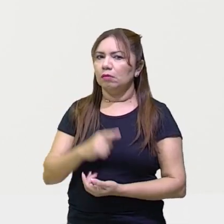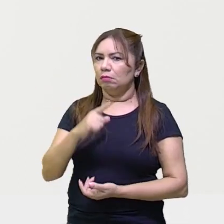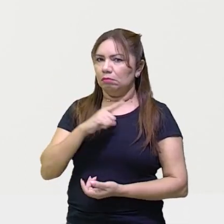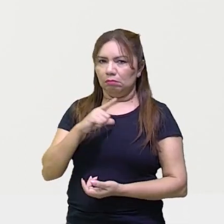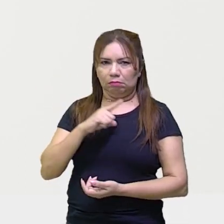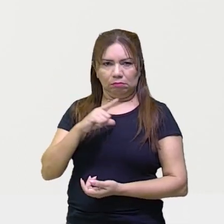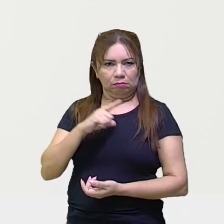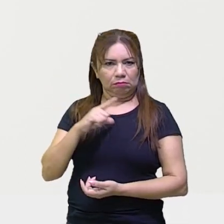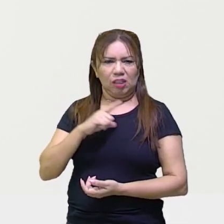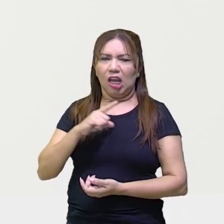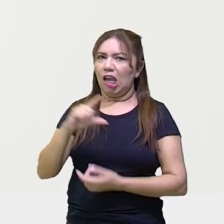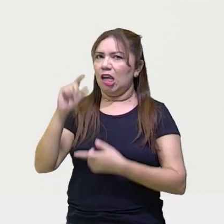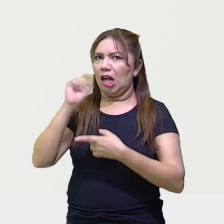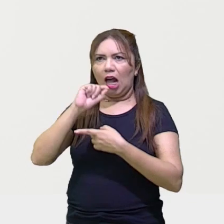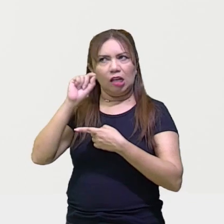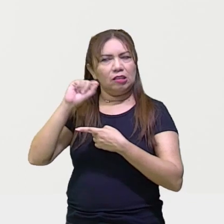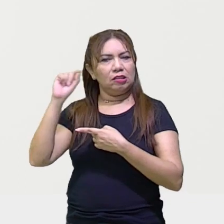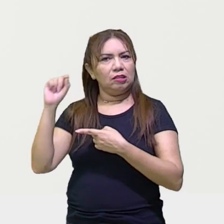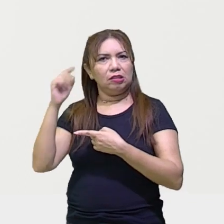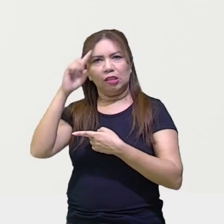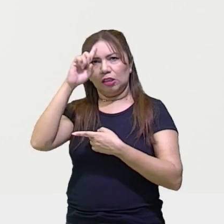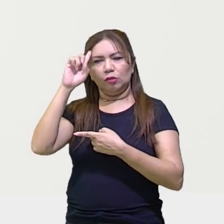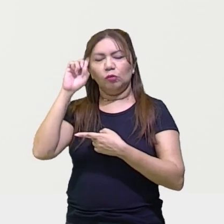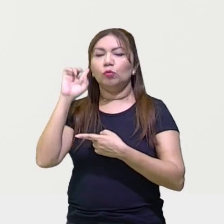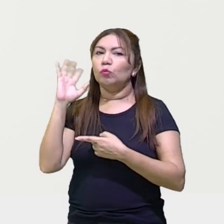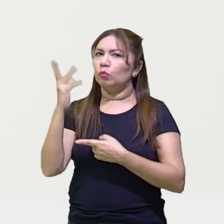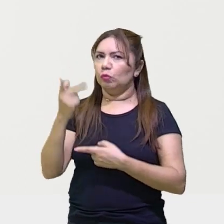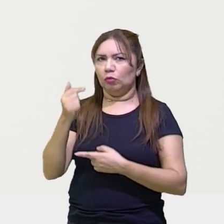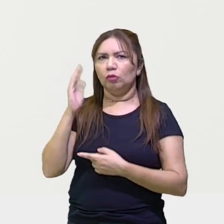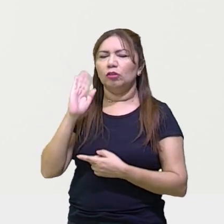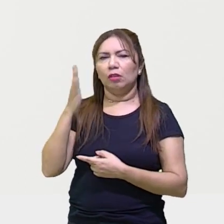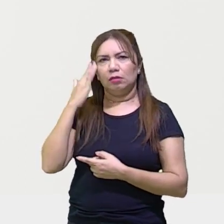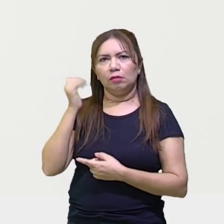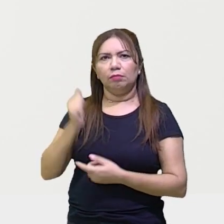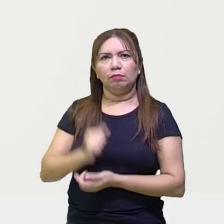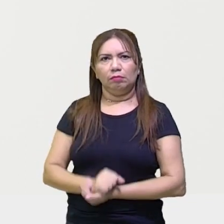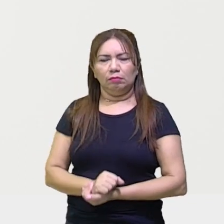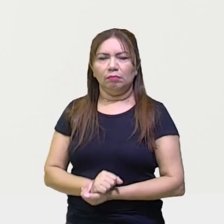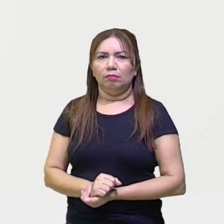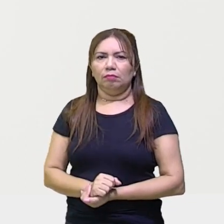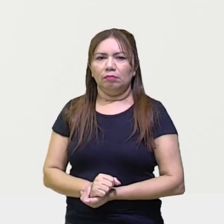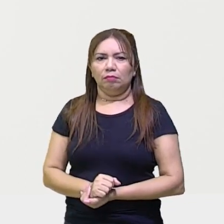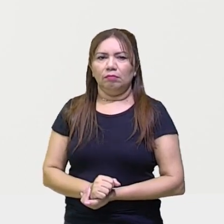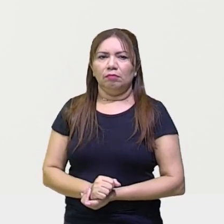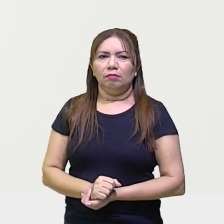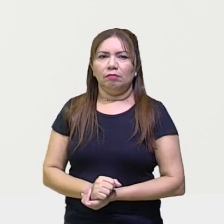onde está a sílaba tônica, tudo isso já foi feito. Vamos para a correção.